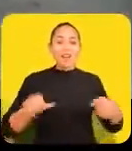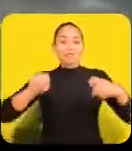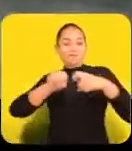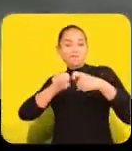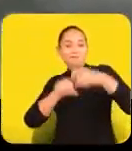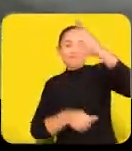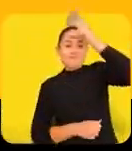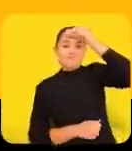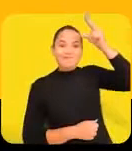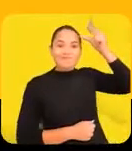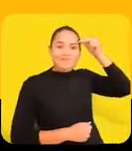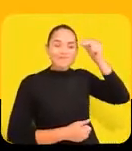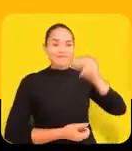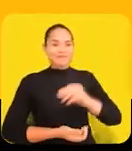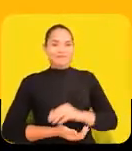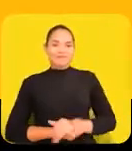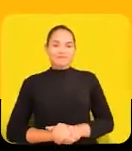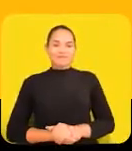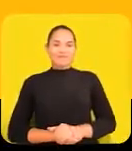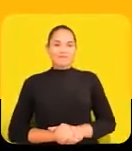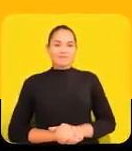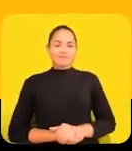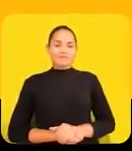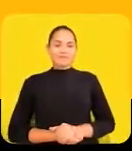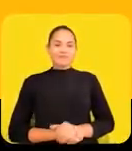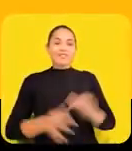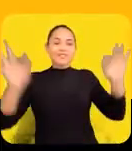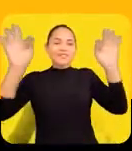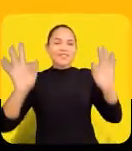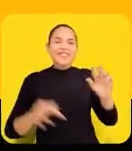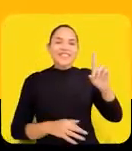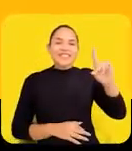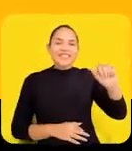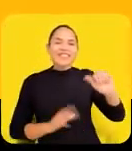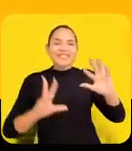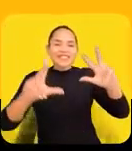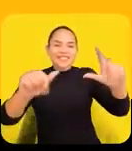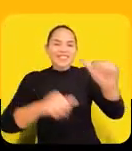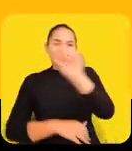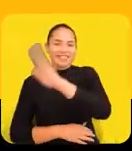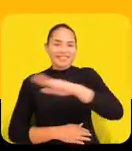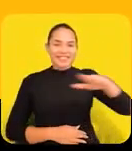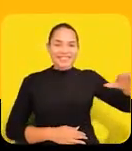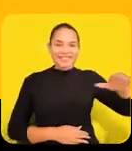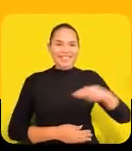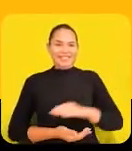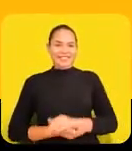Agora é Sarto Prefeito. Feliz dia de todas as crianças.